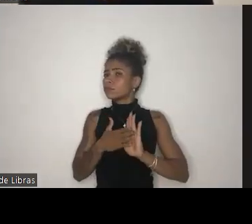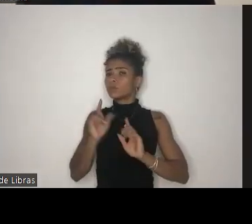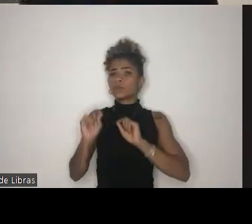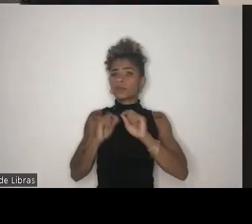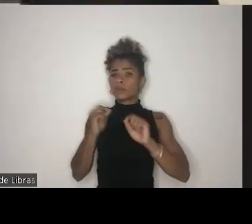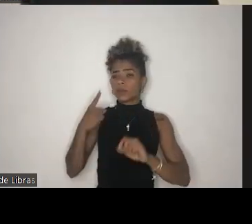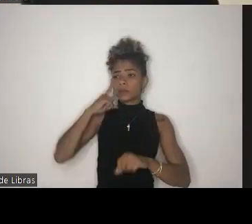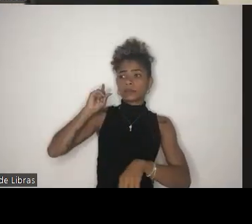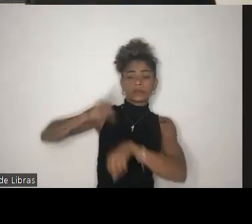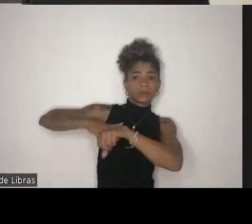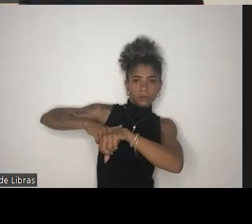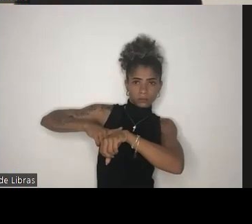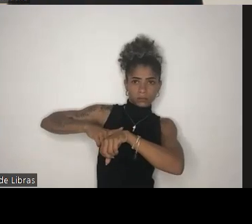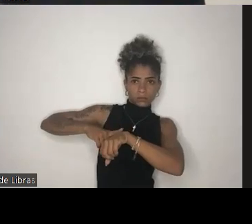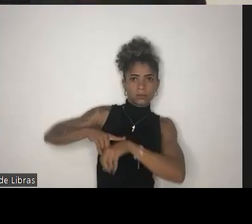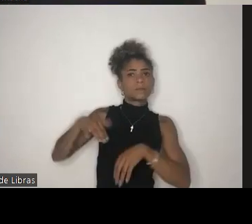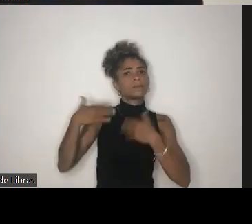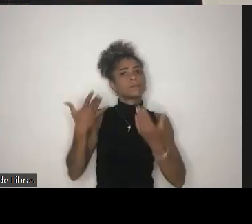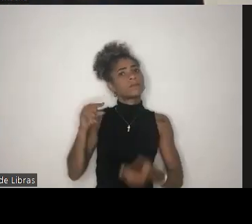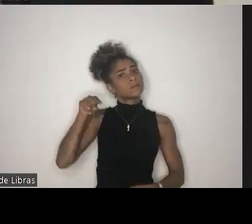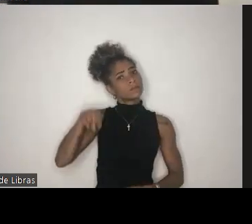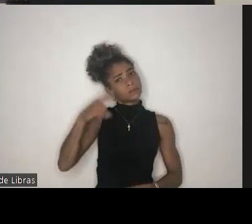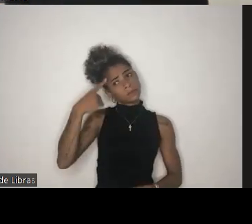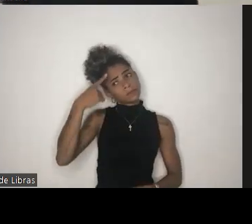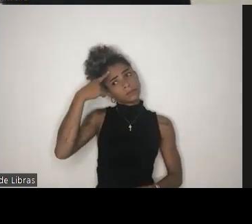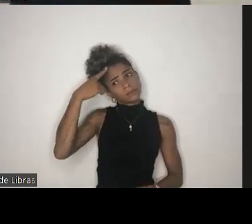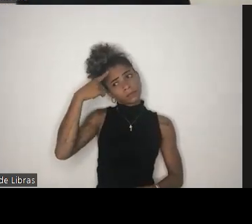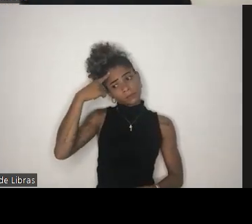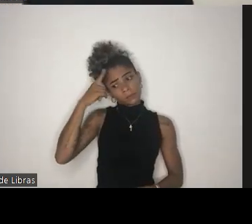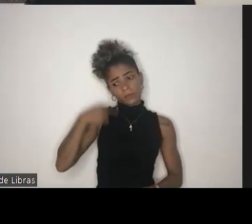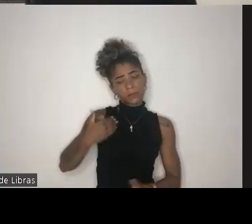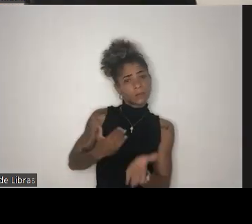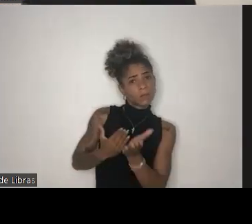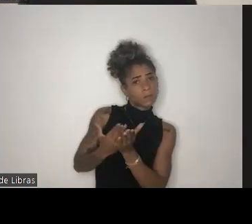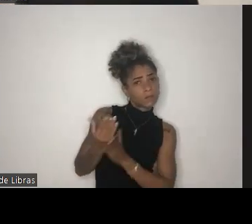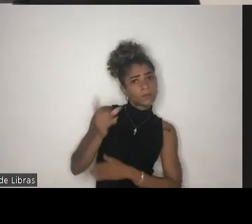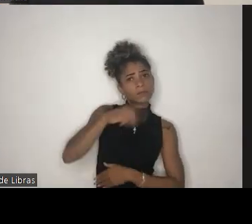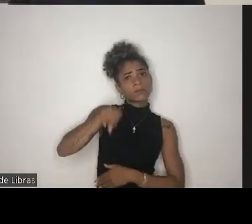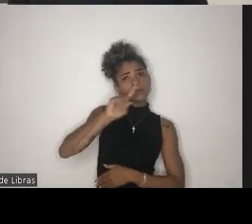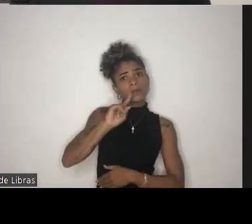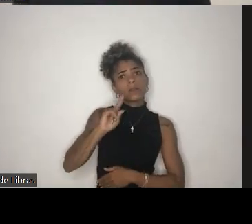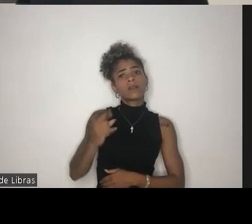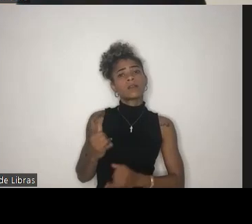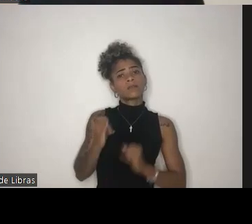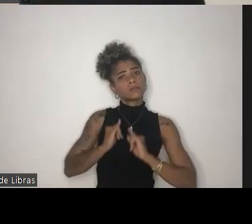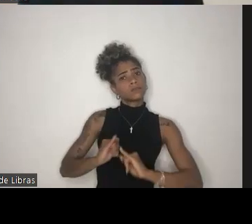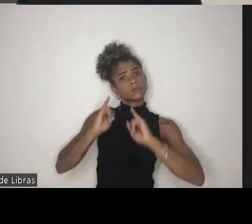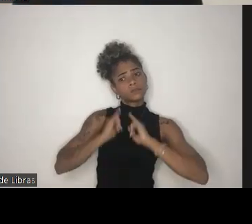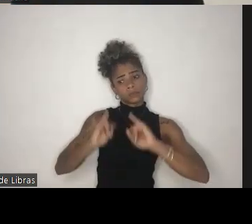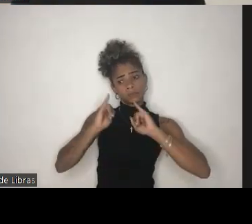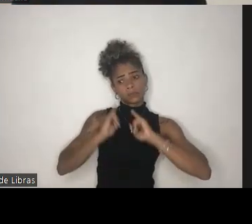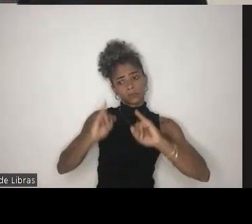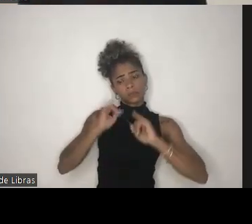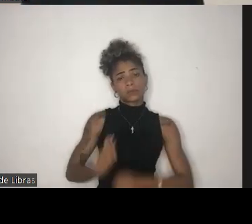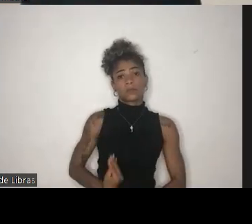tempo então essa ruptura de tempo eu vou começar com vocês Contando um pouco acho que a minha vida vai